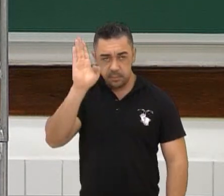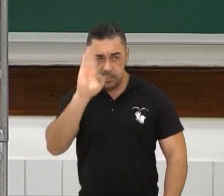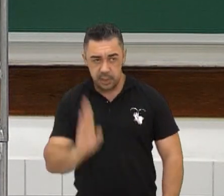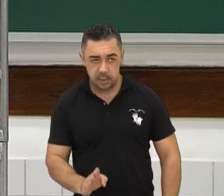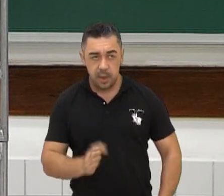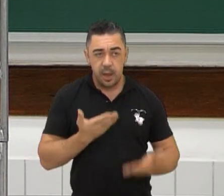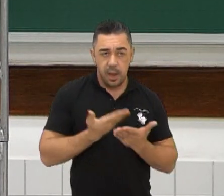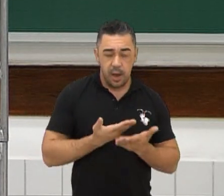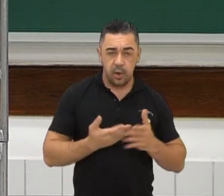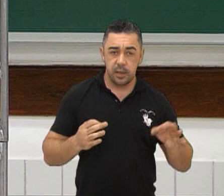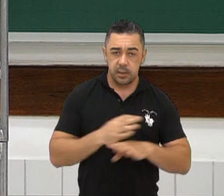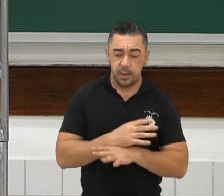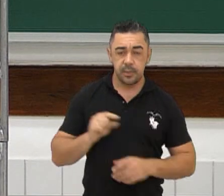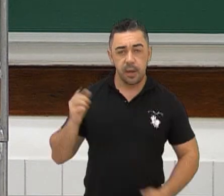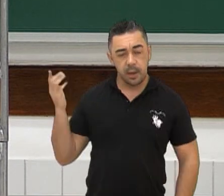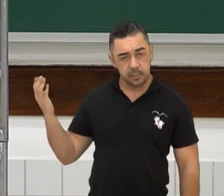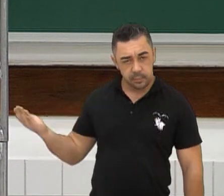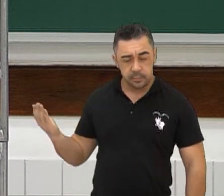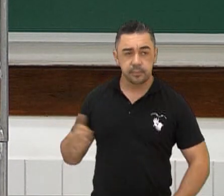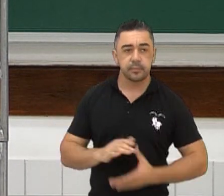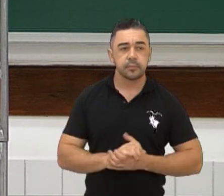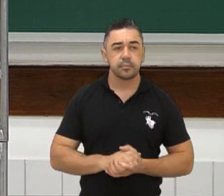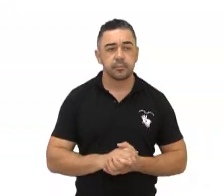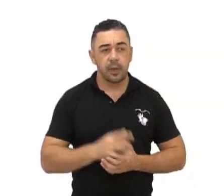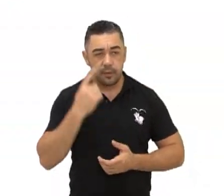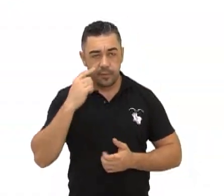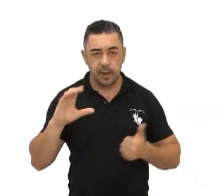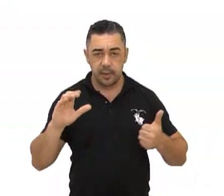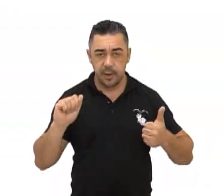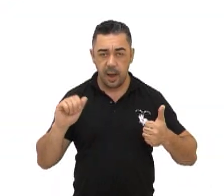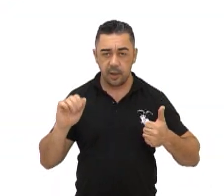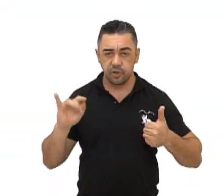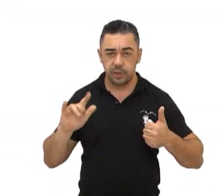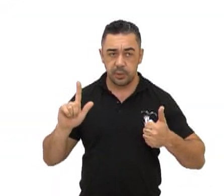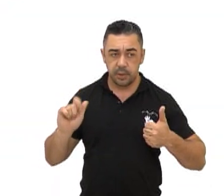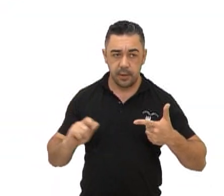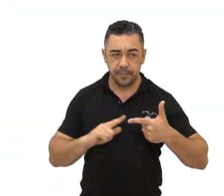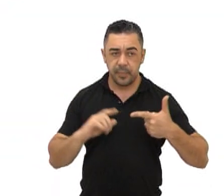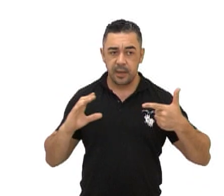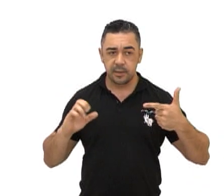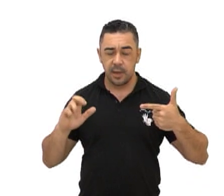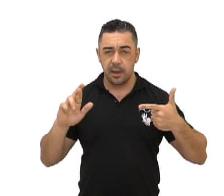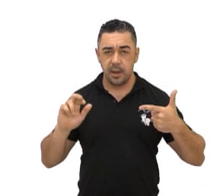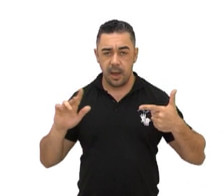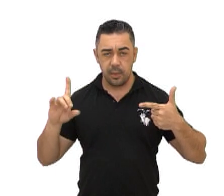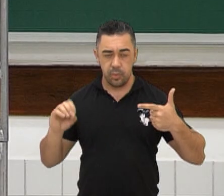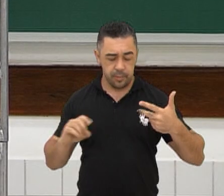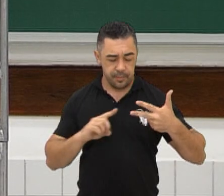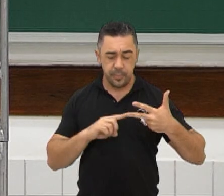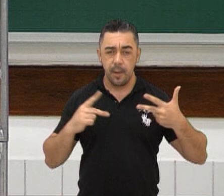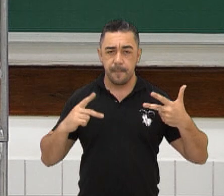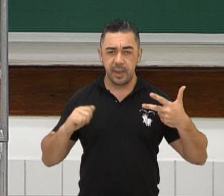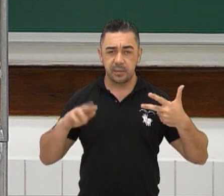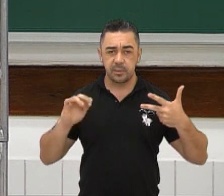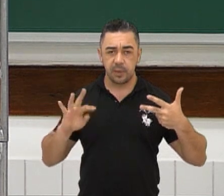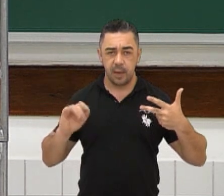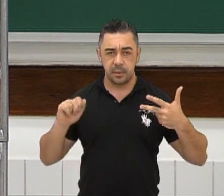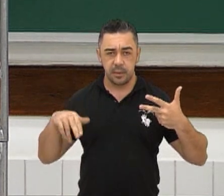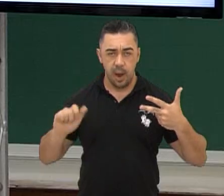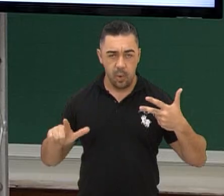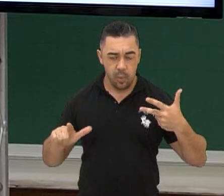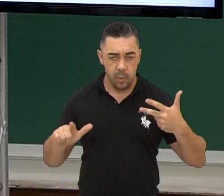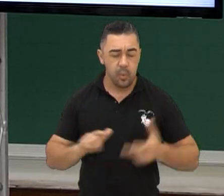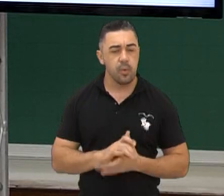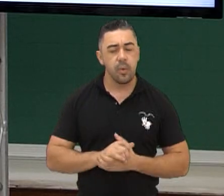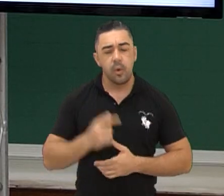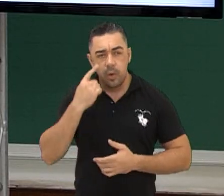nessa aula a gente vai terminar a parte dos biomas. A gente vai falar da Caatinga, do Cerrado e do Pantanal. Então, aqui,